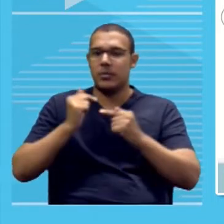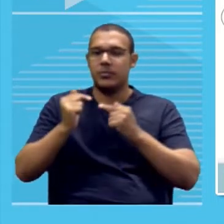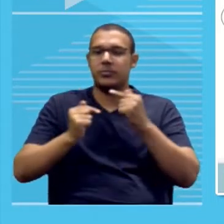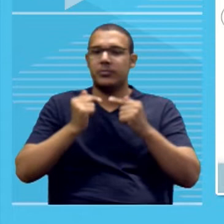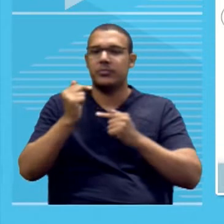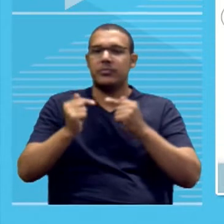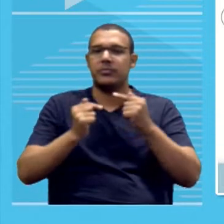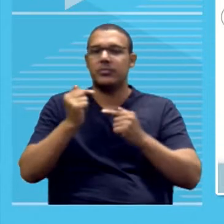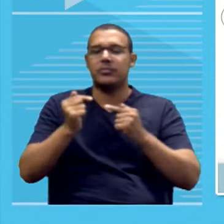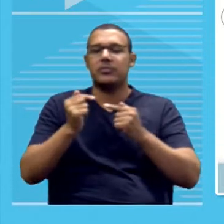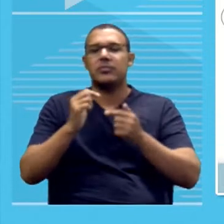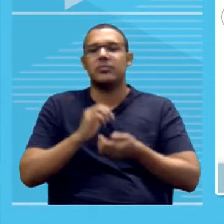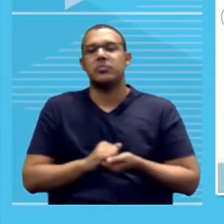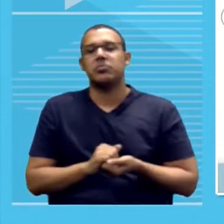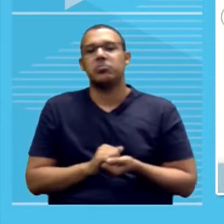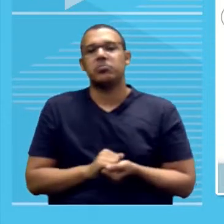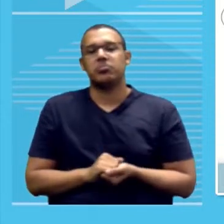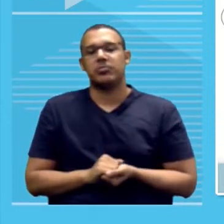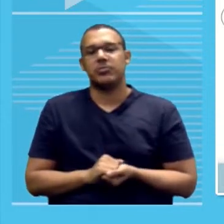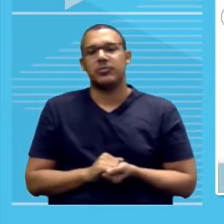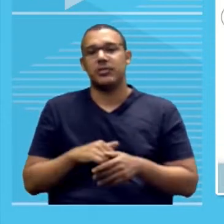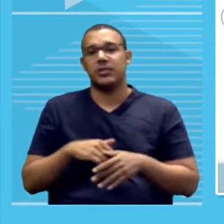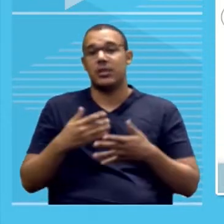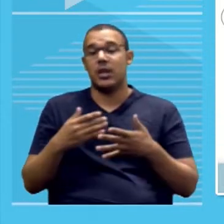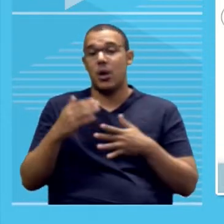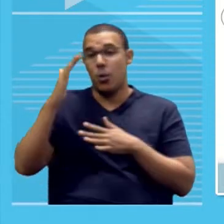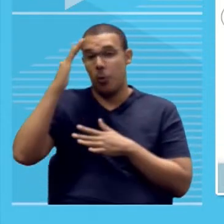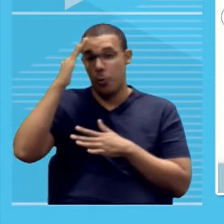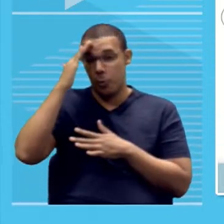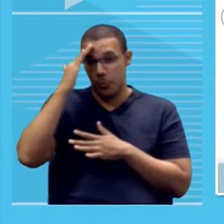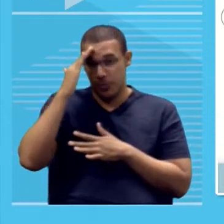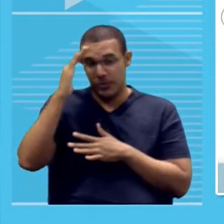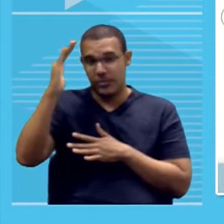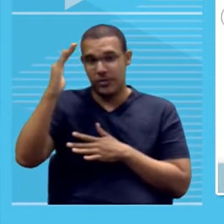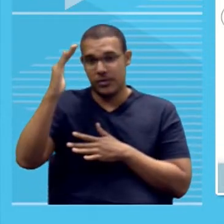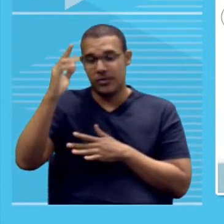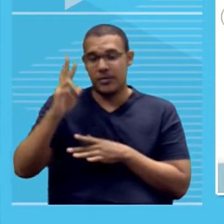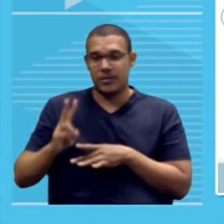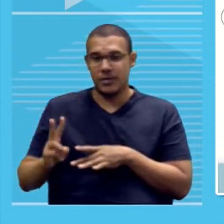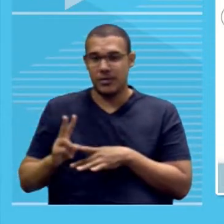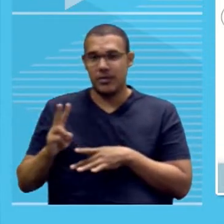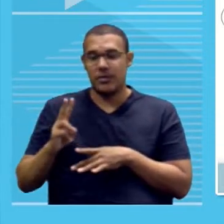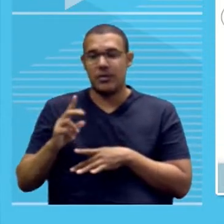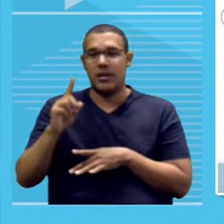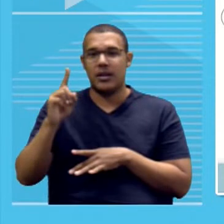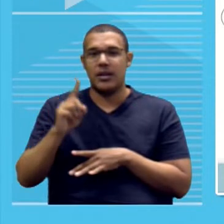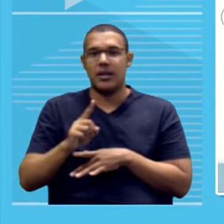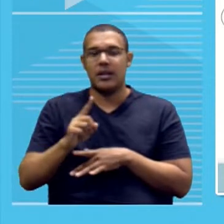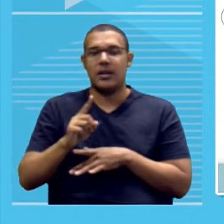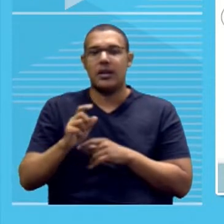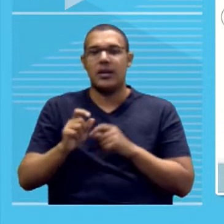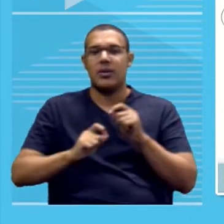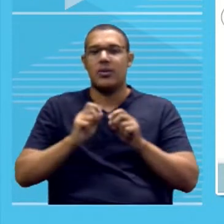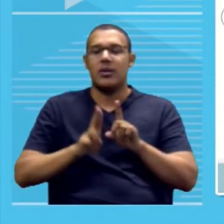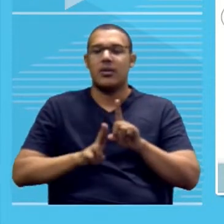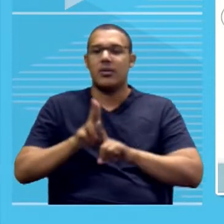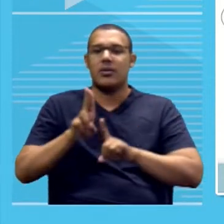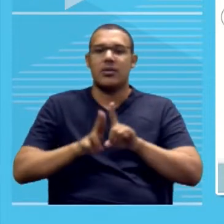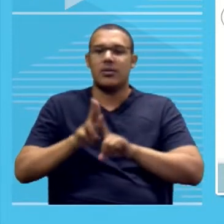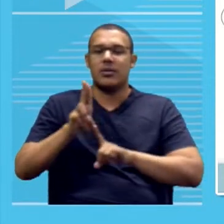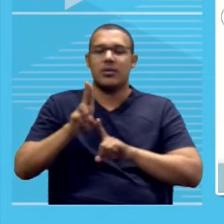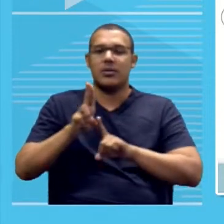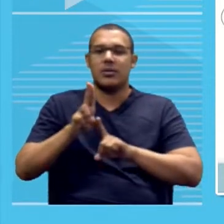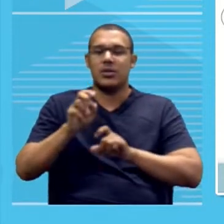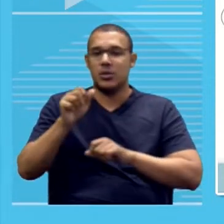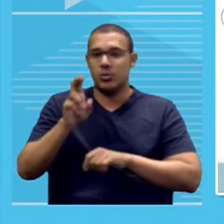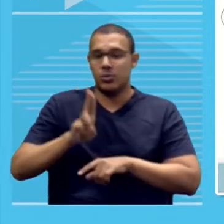componentes. O nosso componente principal, né, nosso primeiro valorzinho aí, é nossa unidade